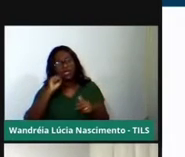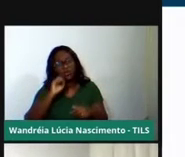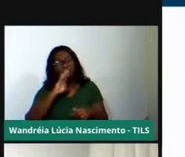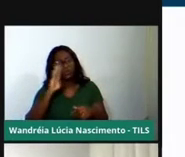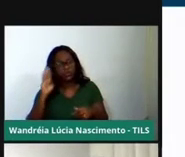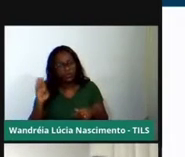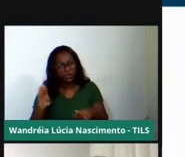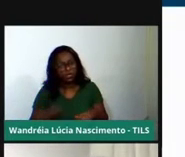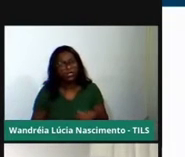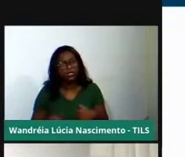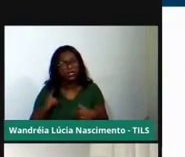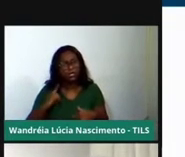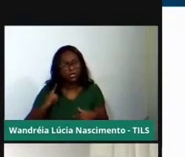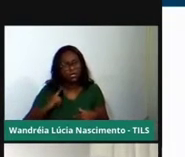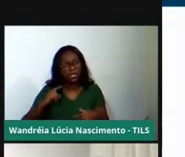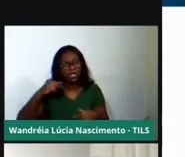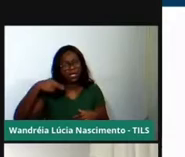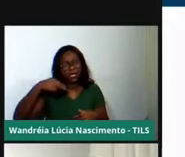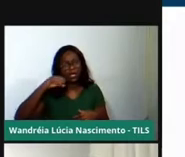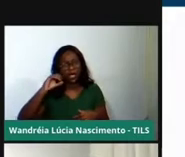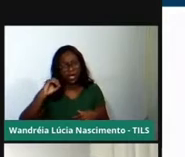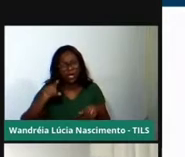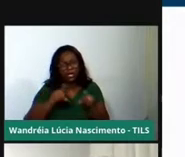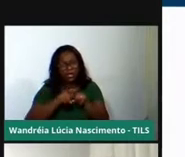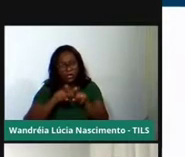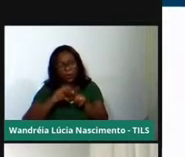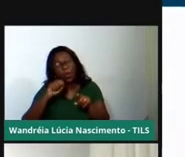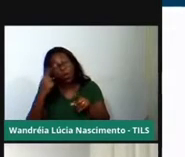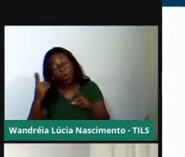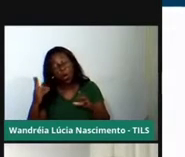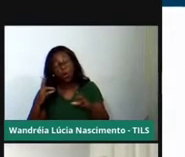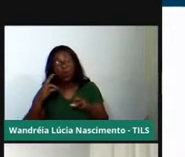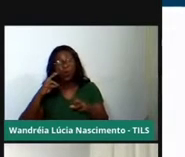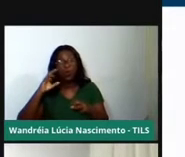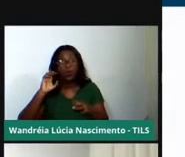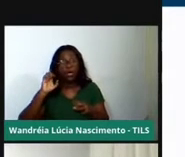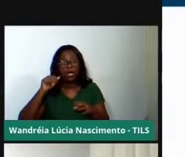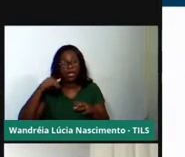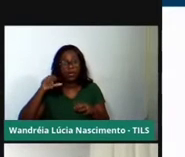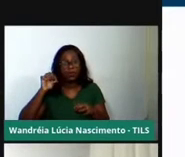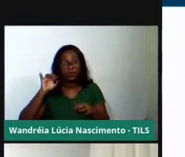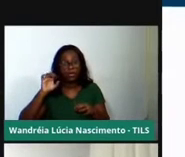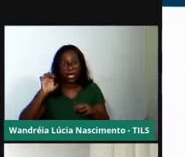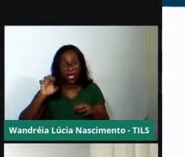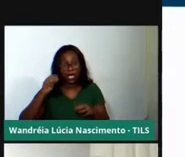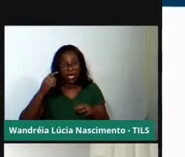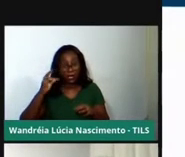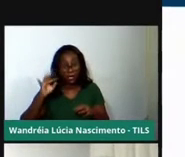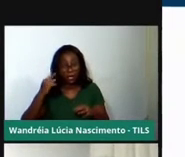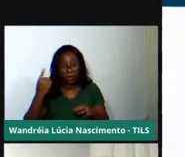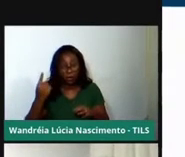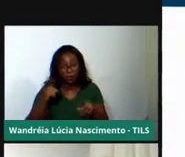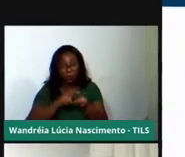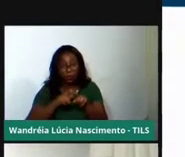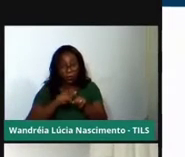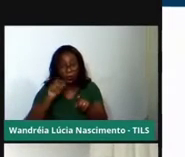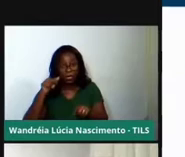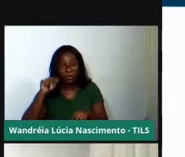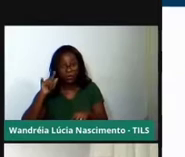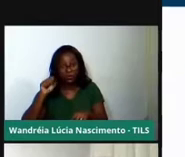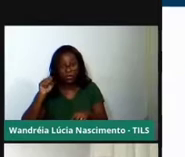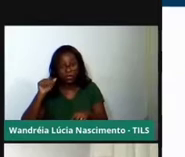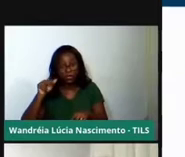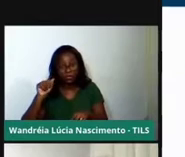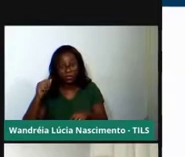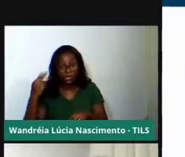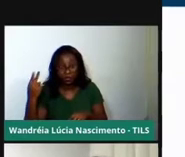do óxido nítrico, e vasoconstritoras, como é o caso da endotelina 1 e da angiotensina 2. Além disso,